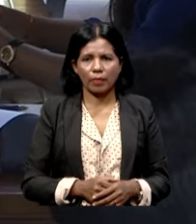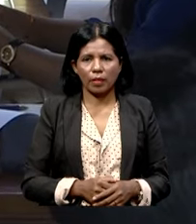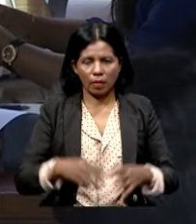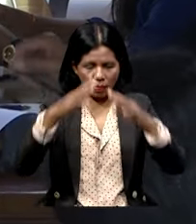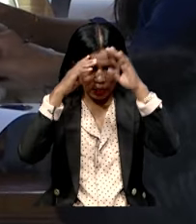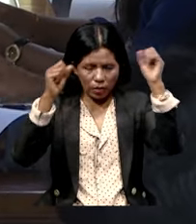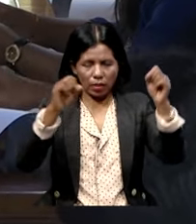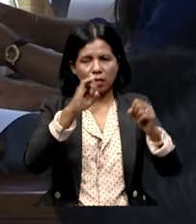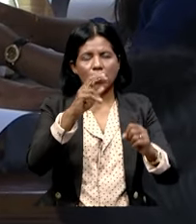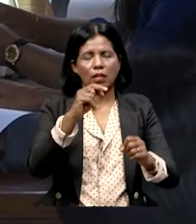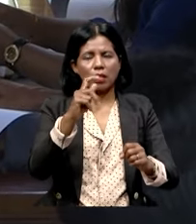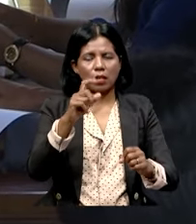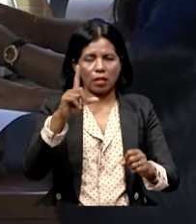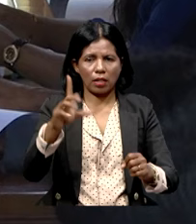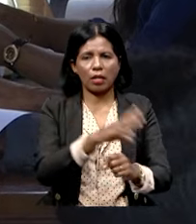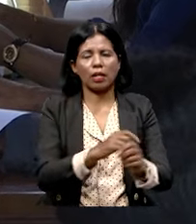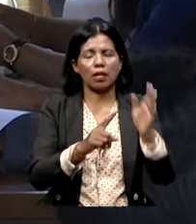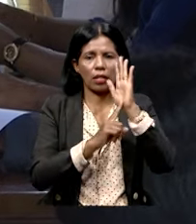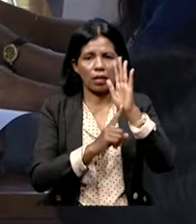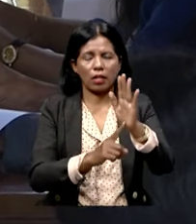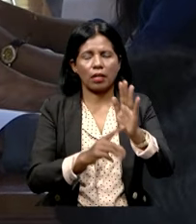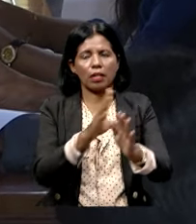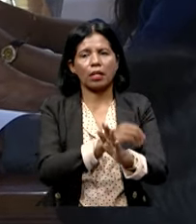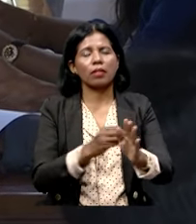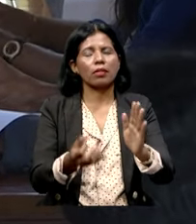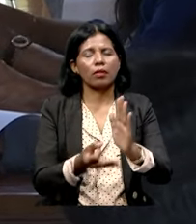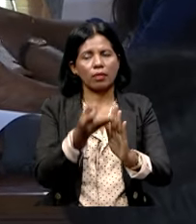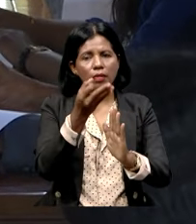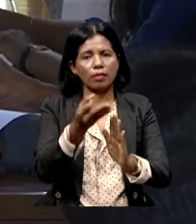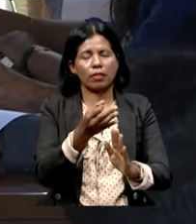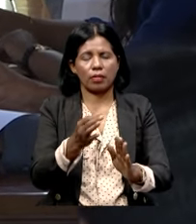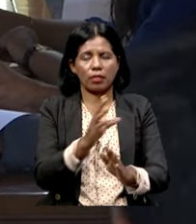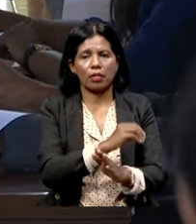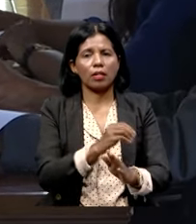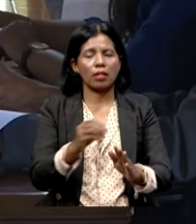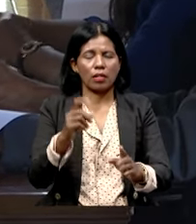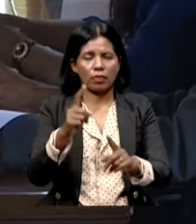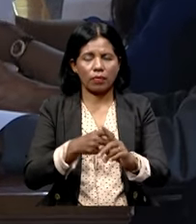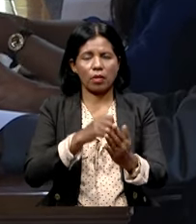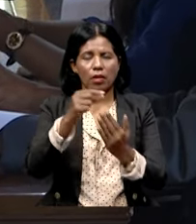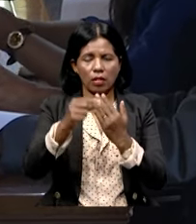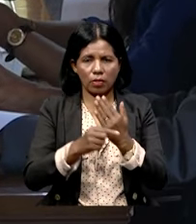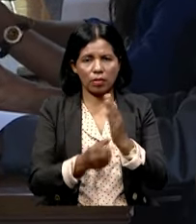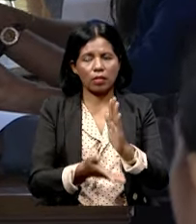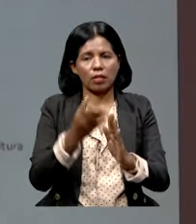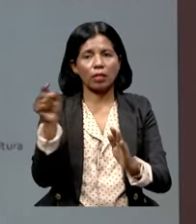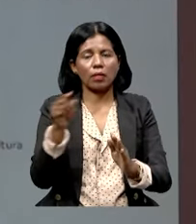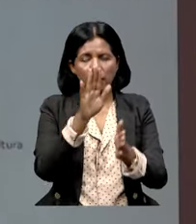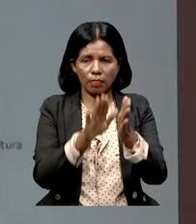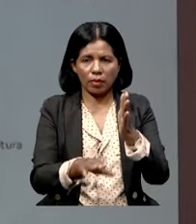Presidente Inetel IP relata inflação índice preço consumidor e a fula em agosto, deflação por cento